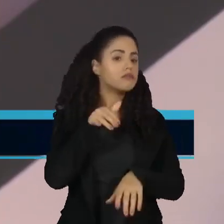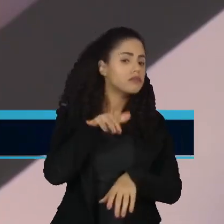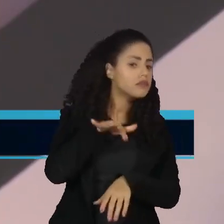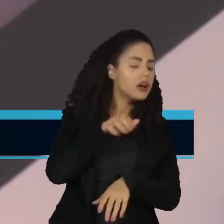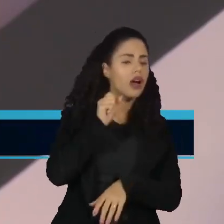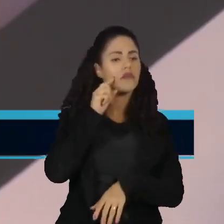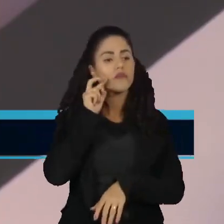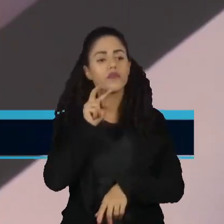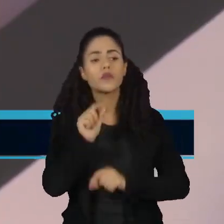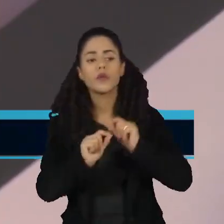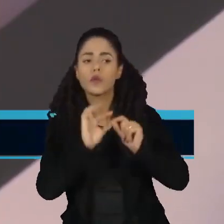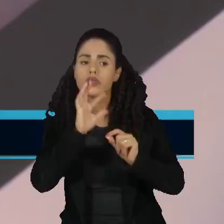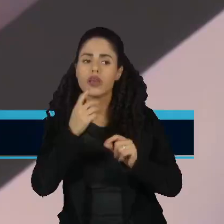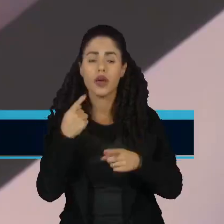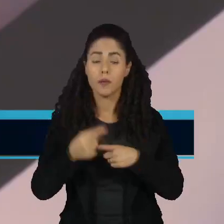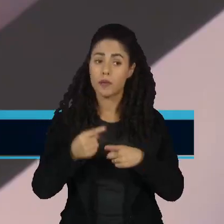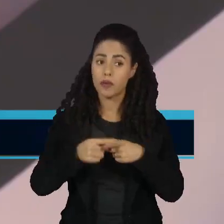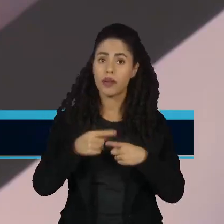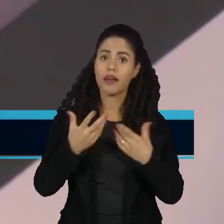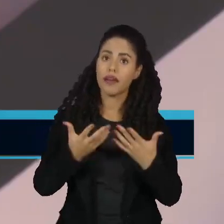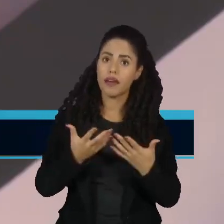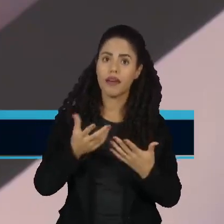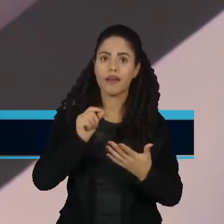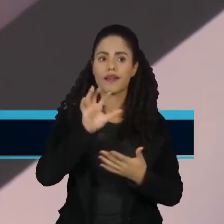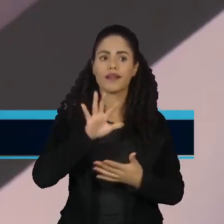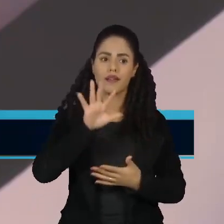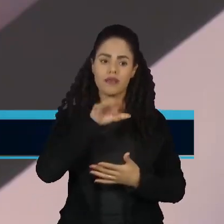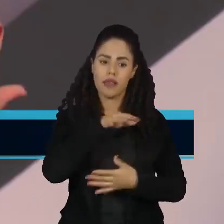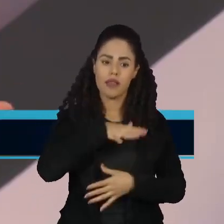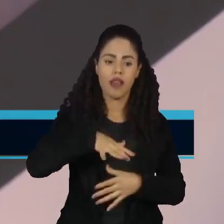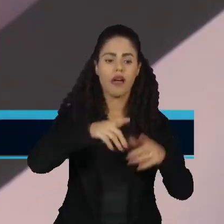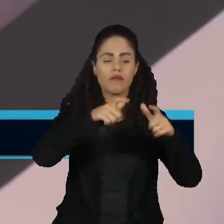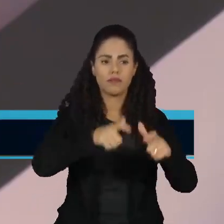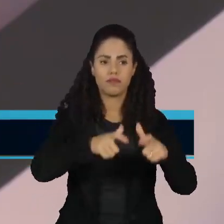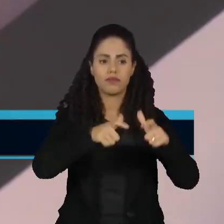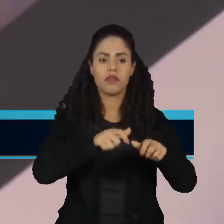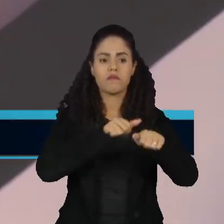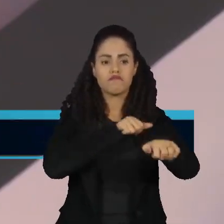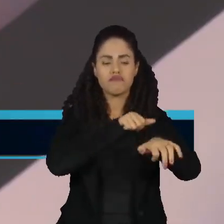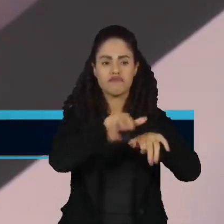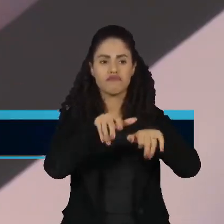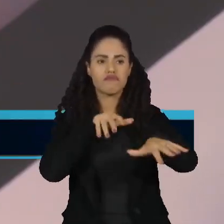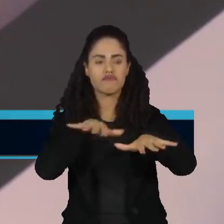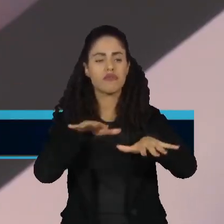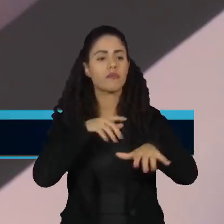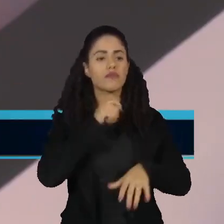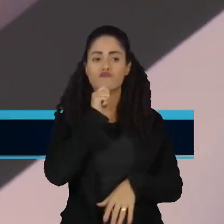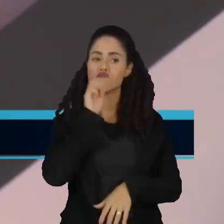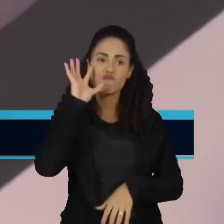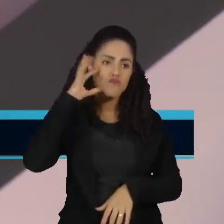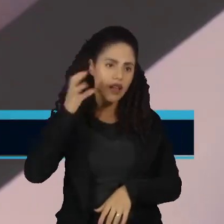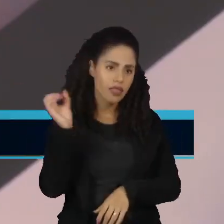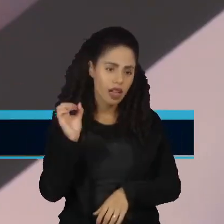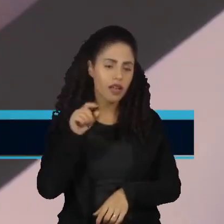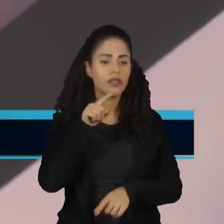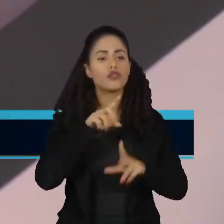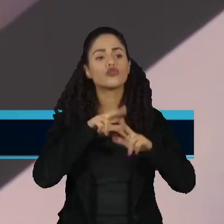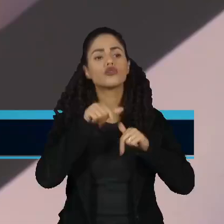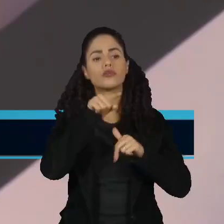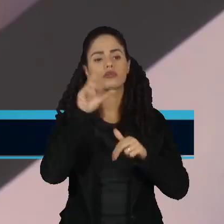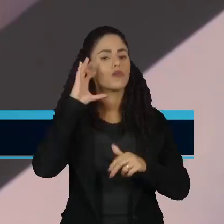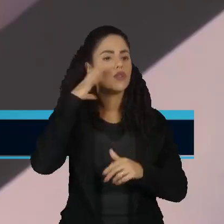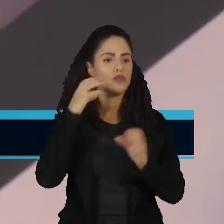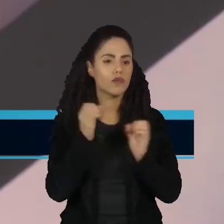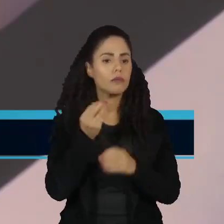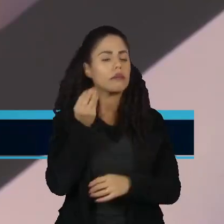naquela tensão, porque no fundo você está mexendo em feridas que já estavam postas, mas que não foram resolvidas. Essa ideia de você não resolver